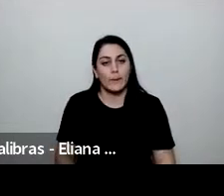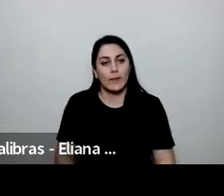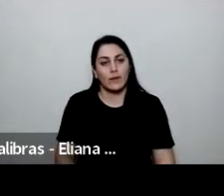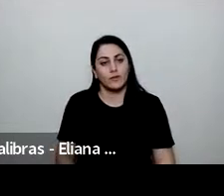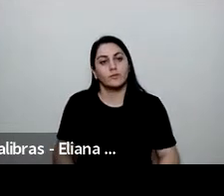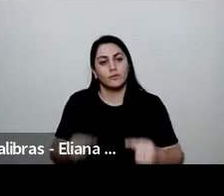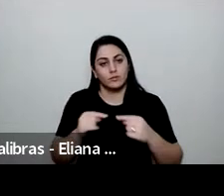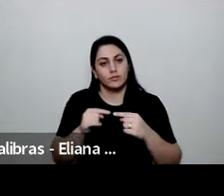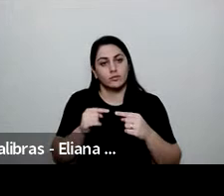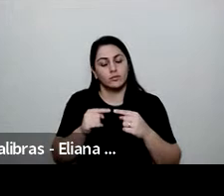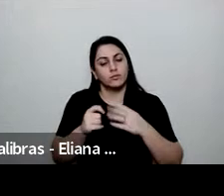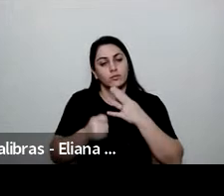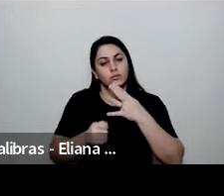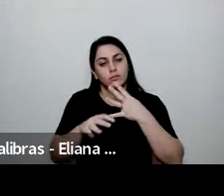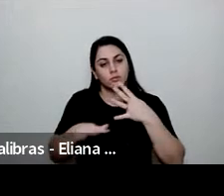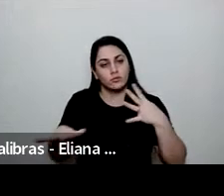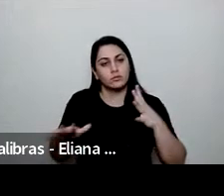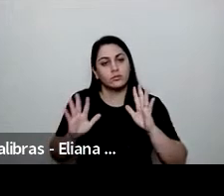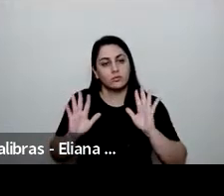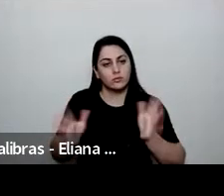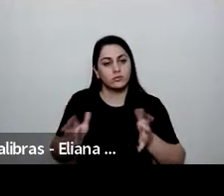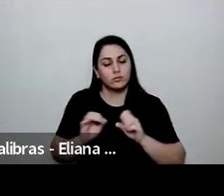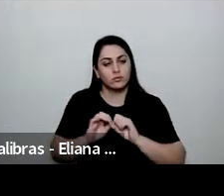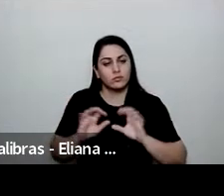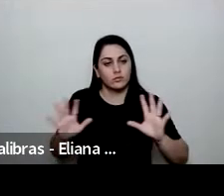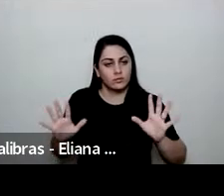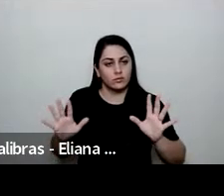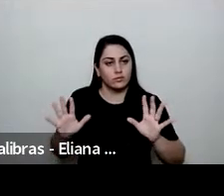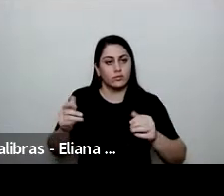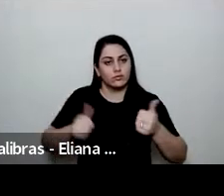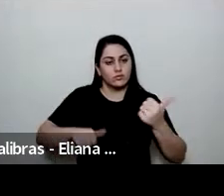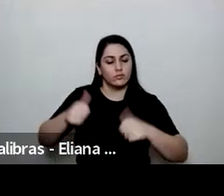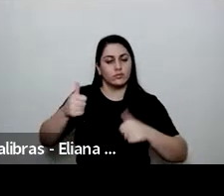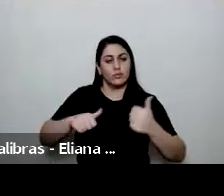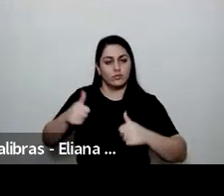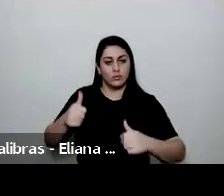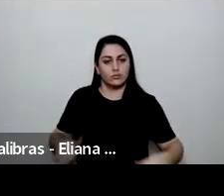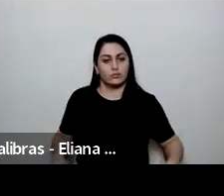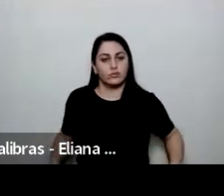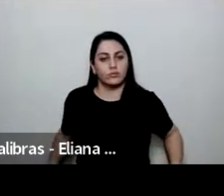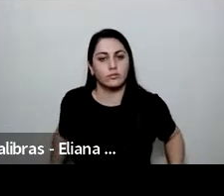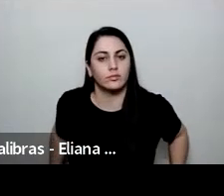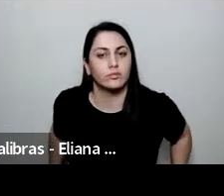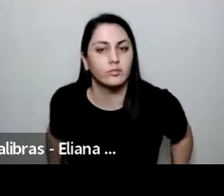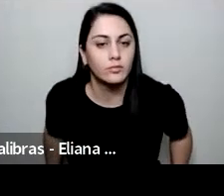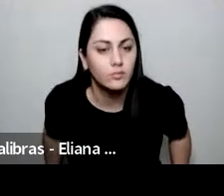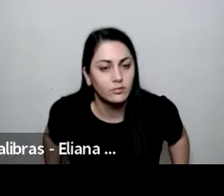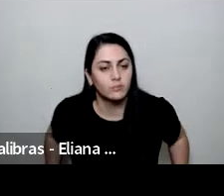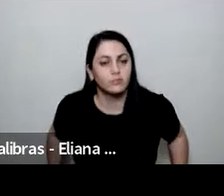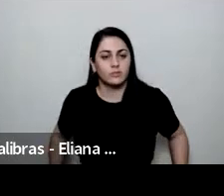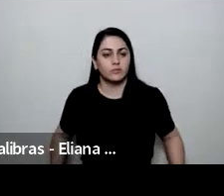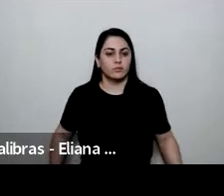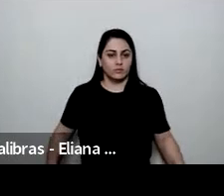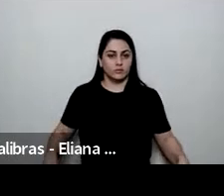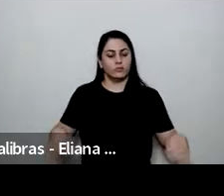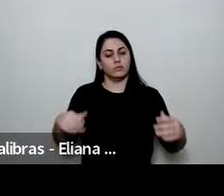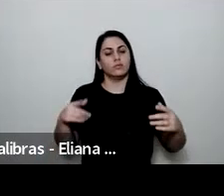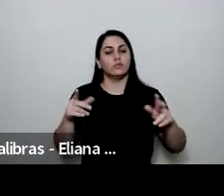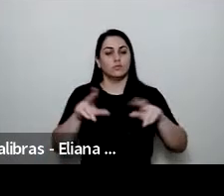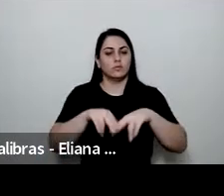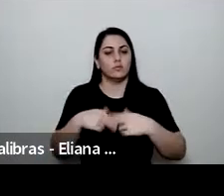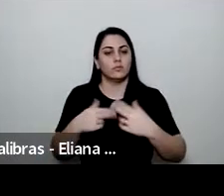de acordo com a jurisprudência já sedimentada para avaliação dessas questões Então nesse sentido tenho eu tenho